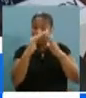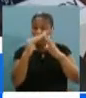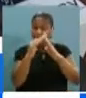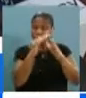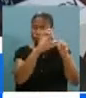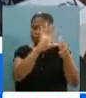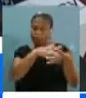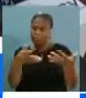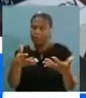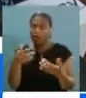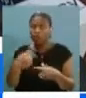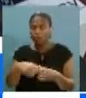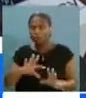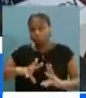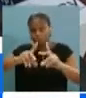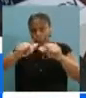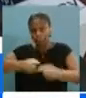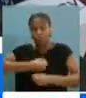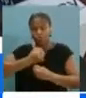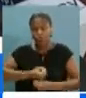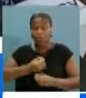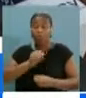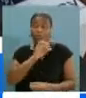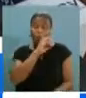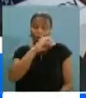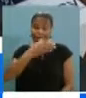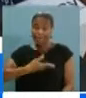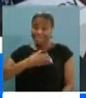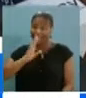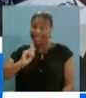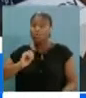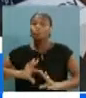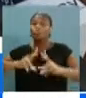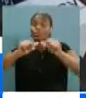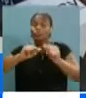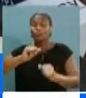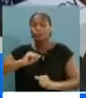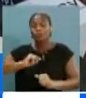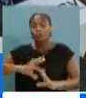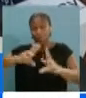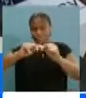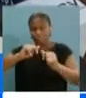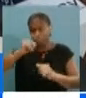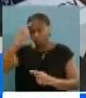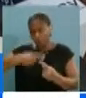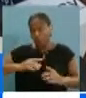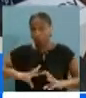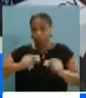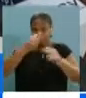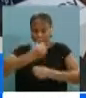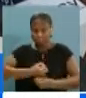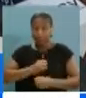alinhado com o Plano Estratégico de Desenvolvimento Sustentável, ODS, das Nações Unidas, em particular o